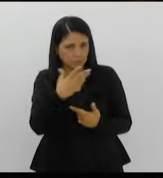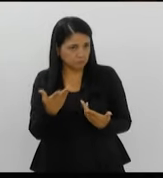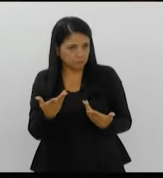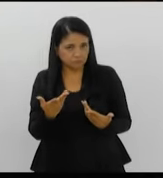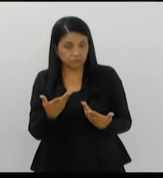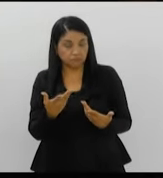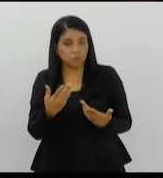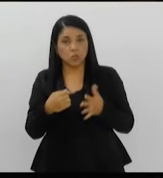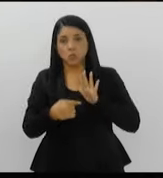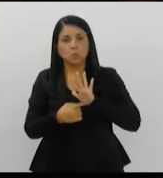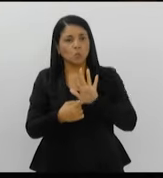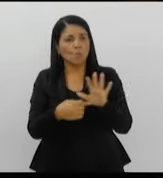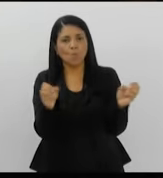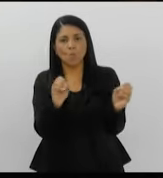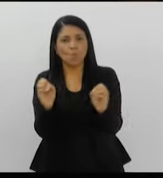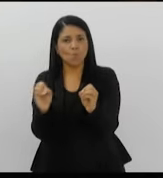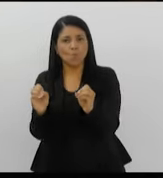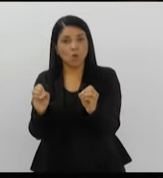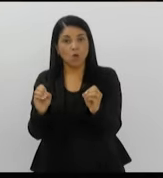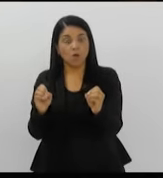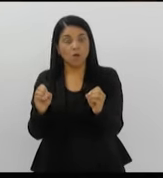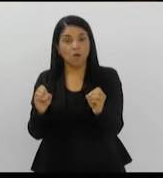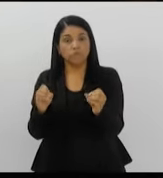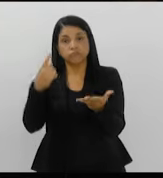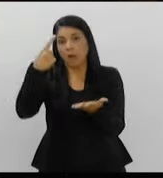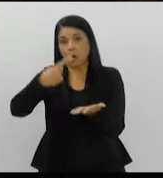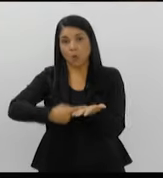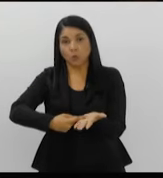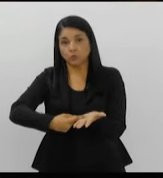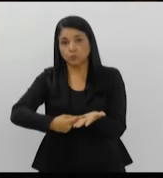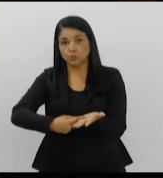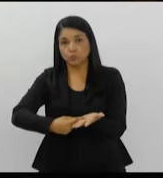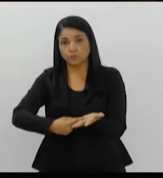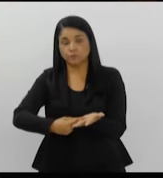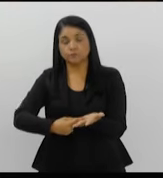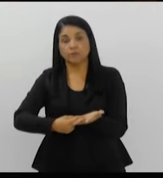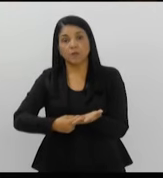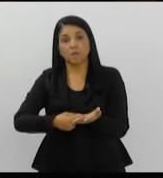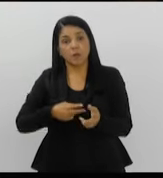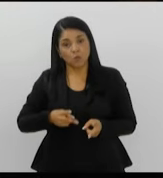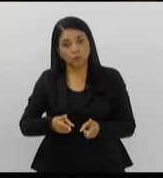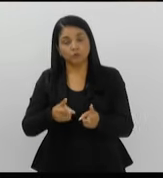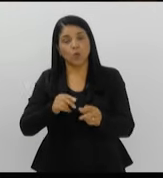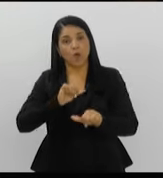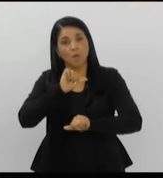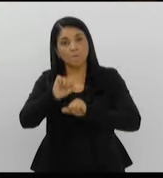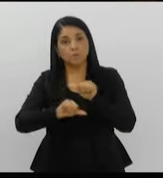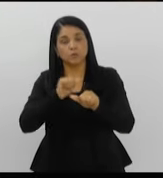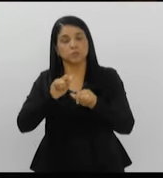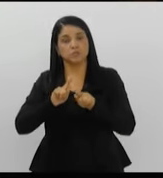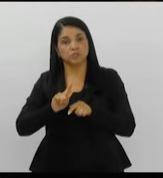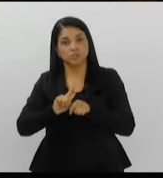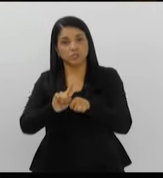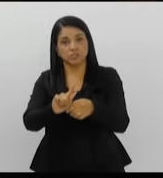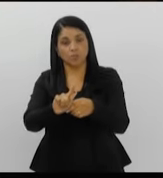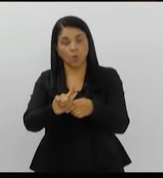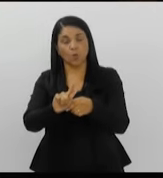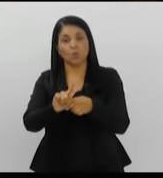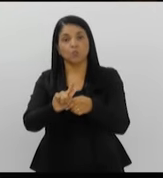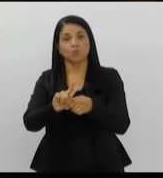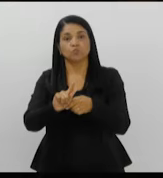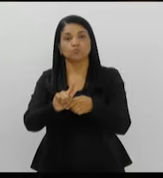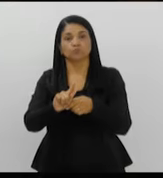sequer o caminho para um acordo para que continue a mudança de gestão de modelo apontada pelo